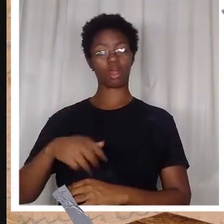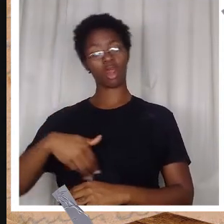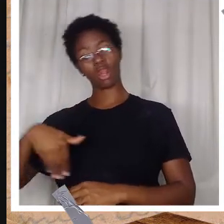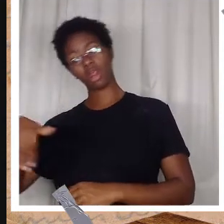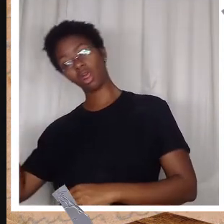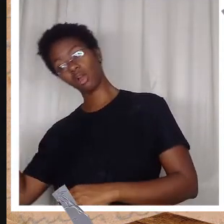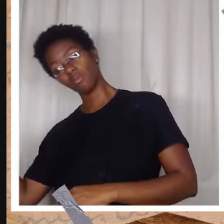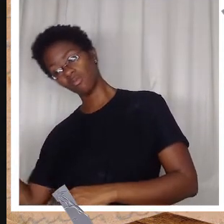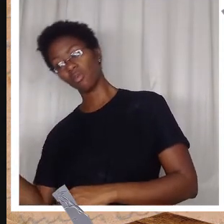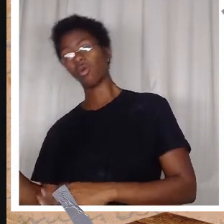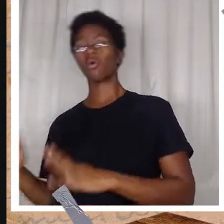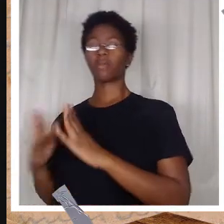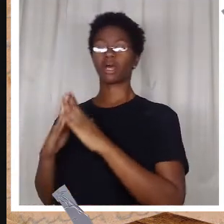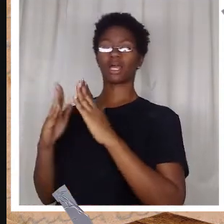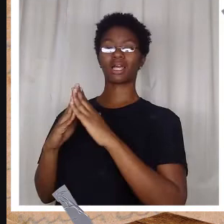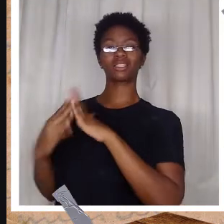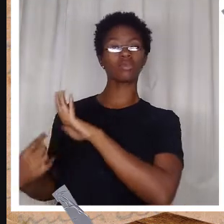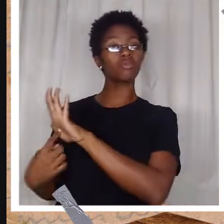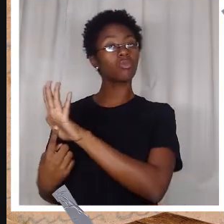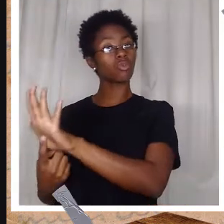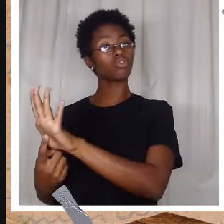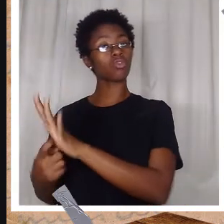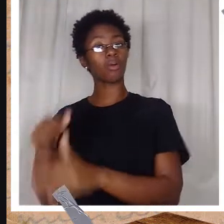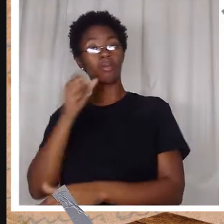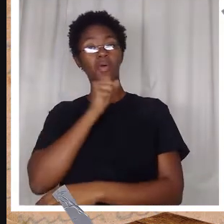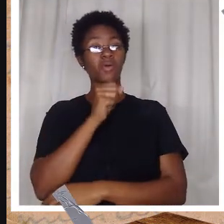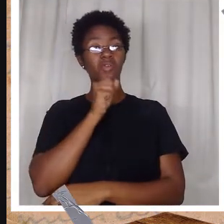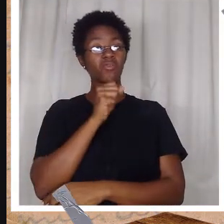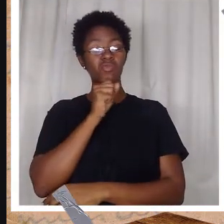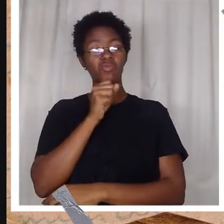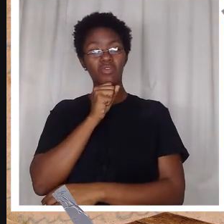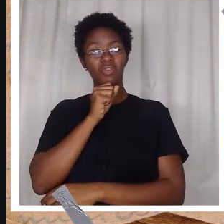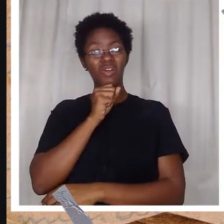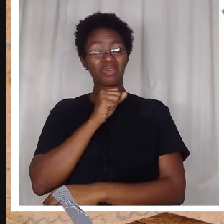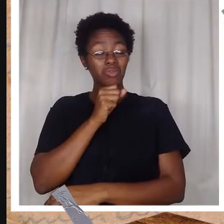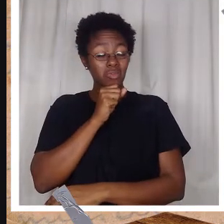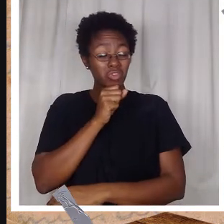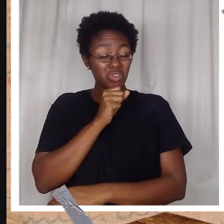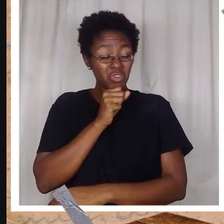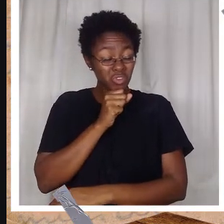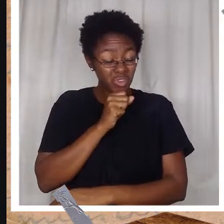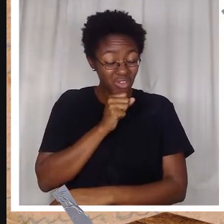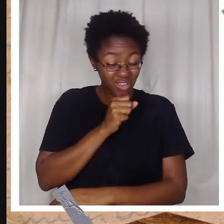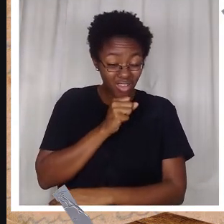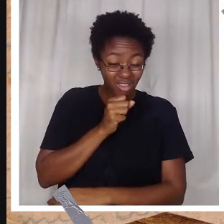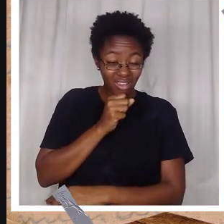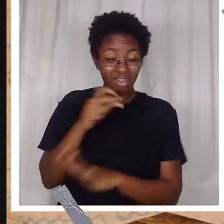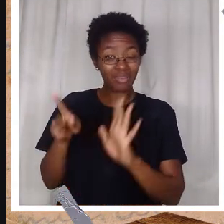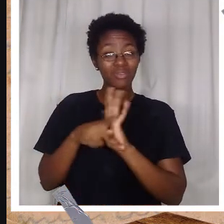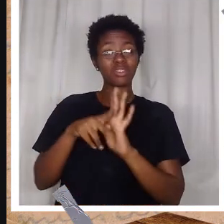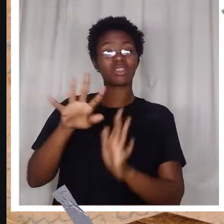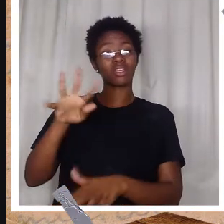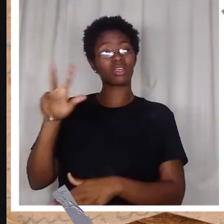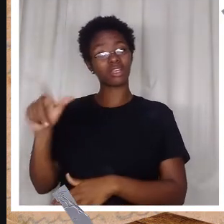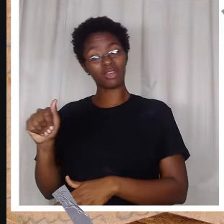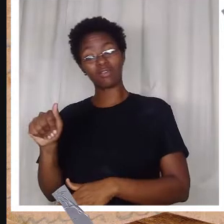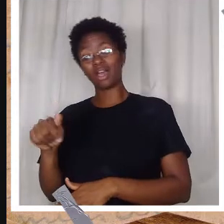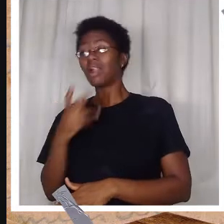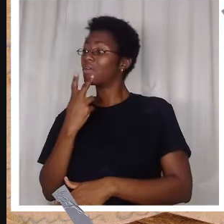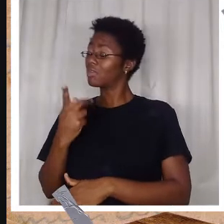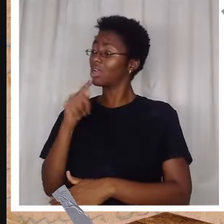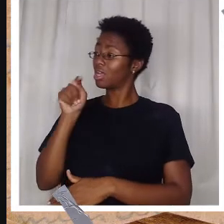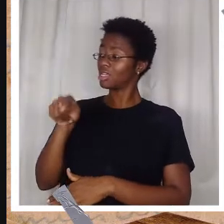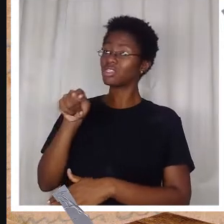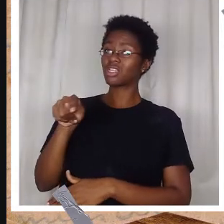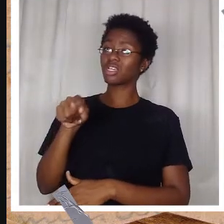senzala e a mostrou para sua avó, que por ser uma senhora nagô, e explicou que aquele corisco, na